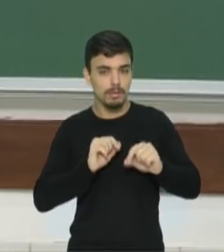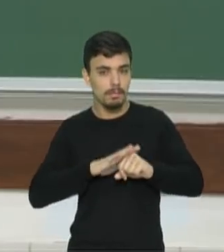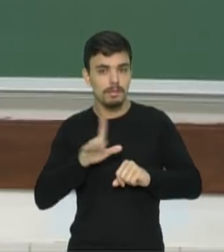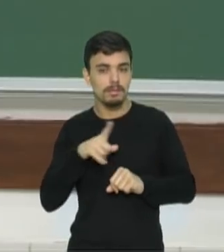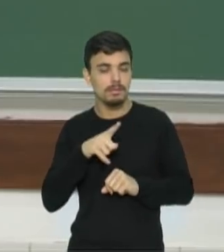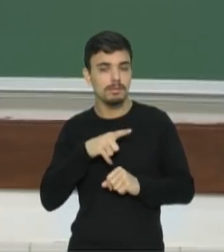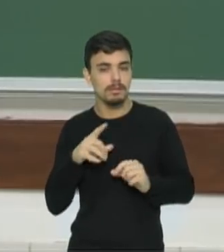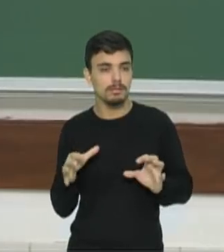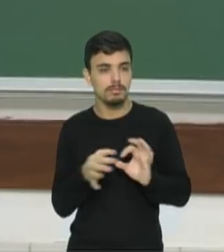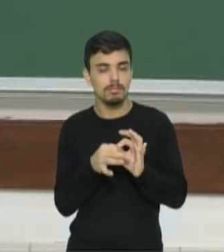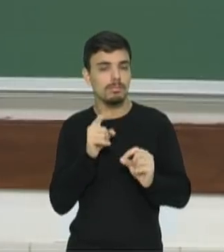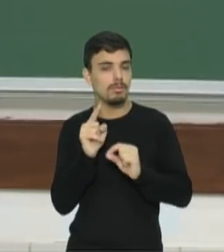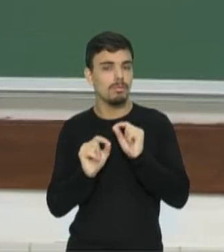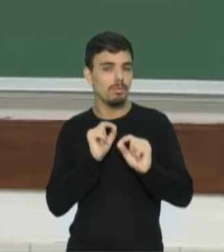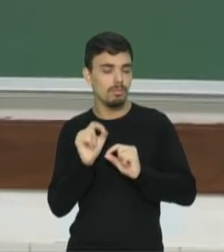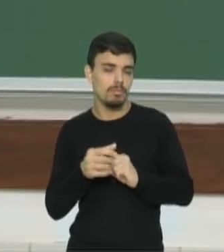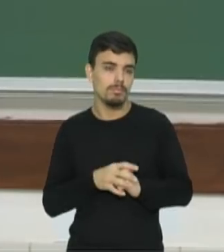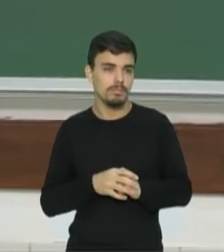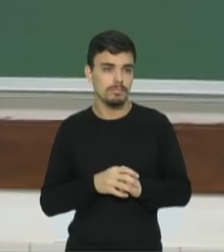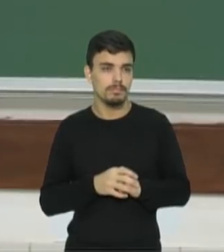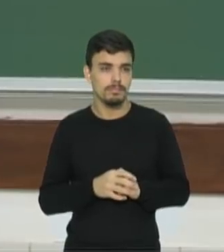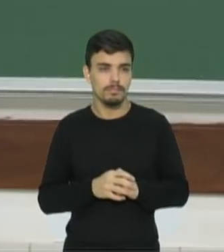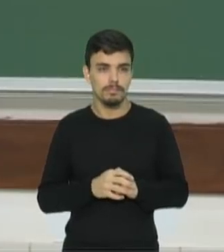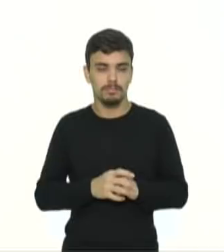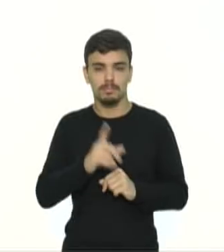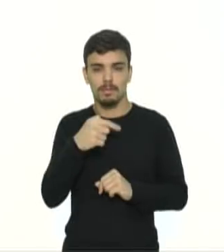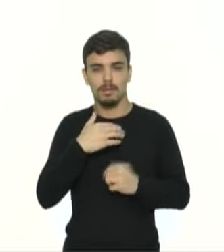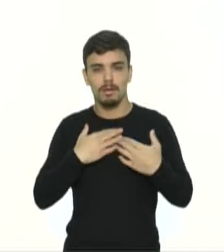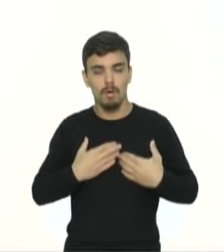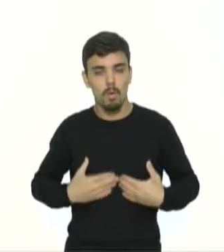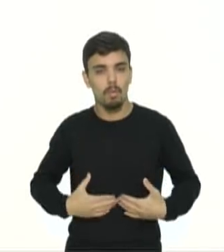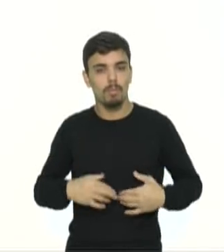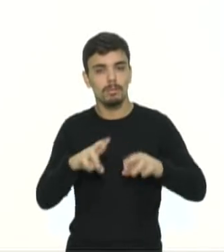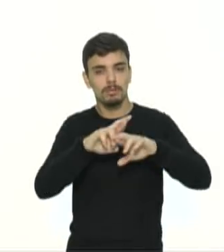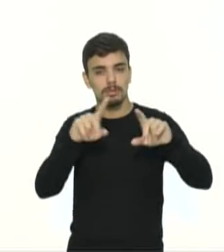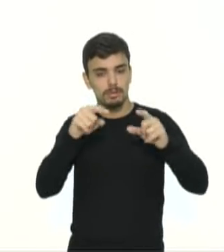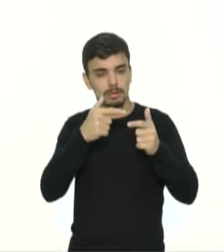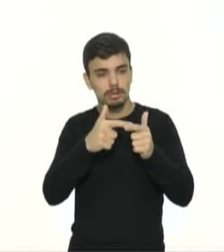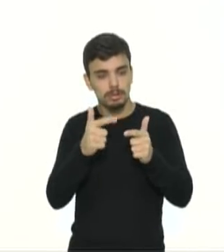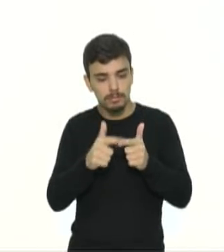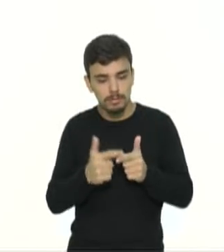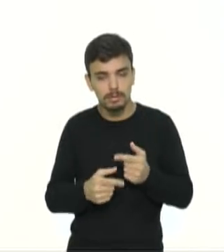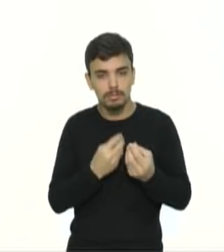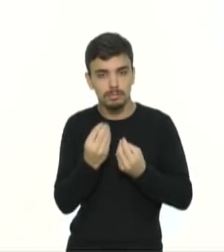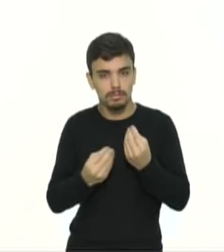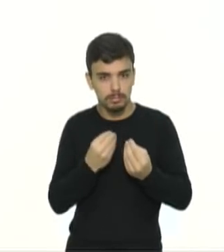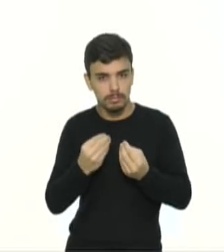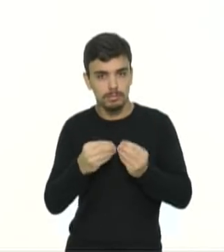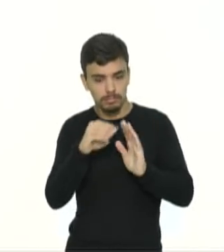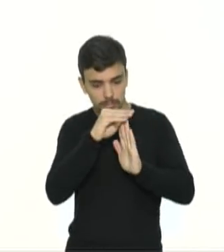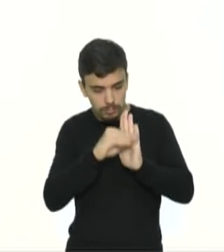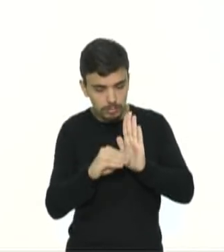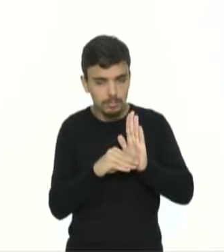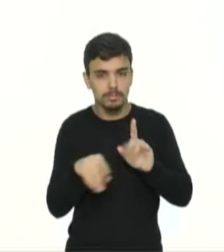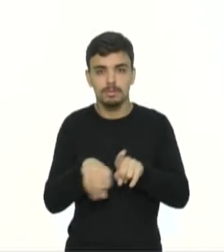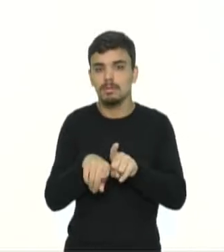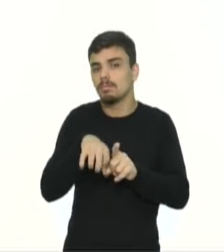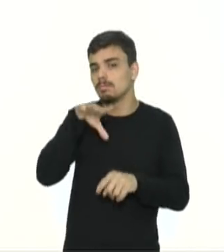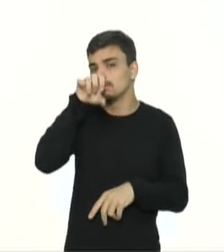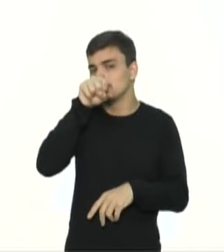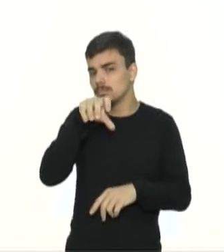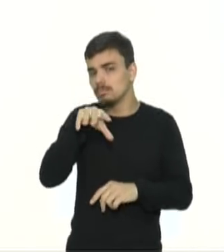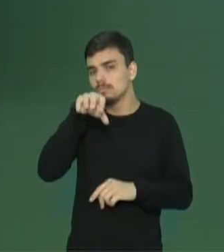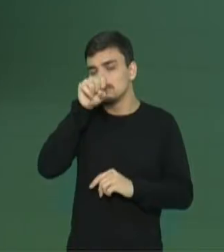comum? O seguinte, o corpo é dividido em vários segmentos, várias etapas. A respiração